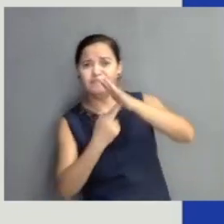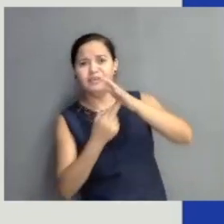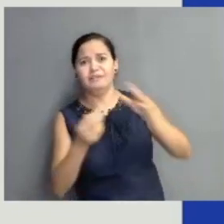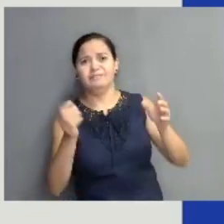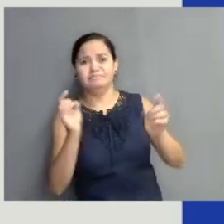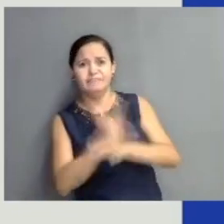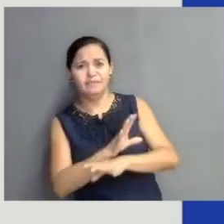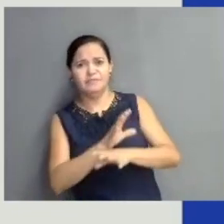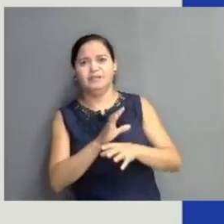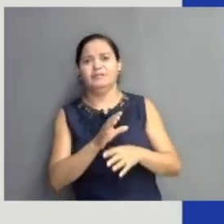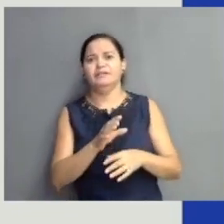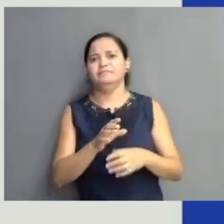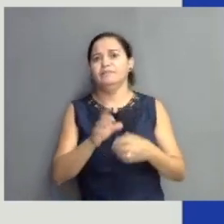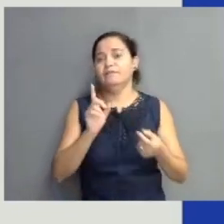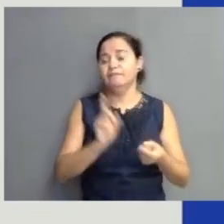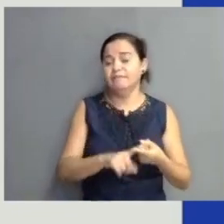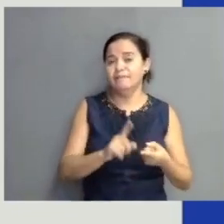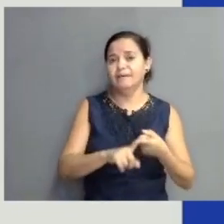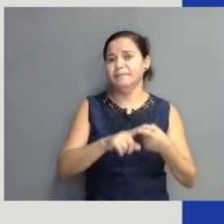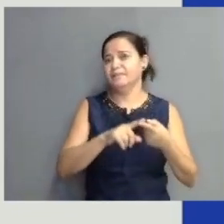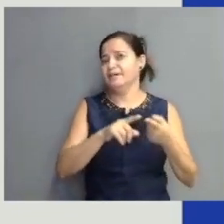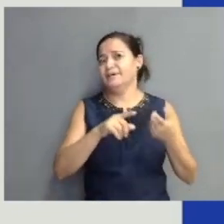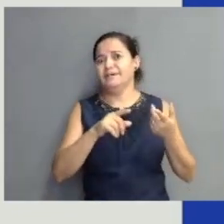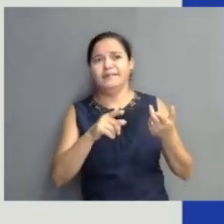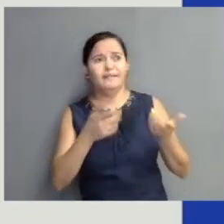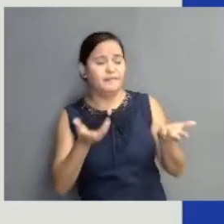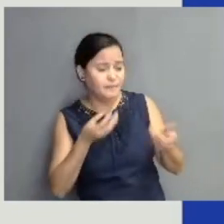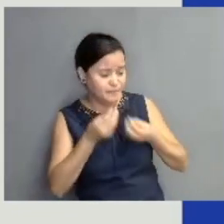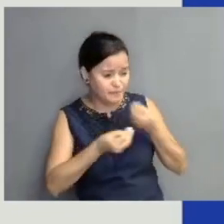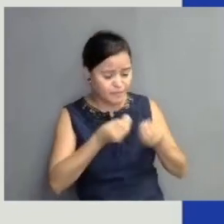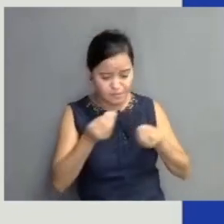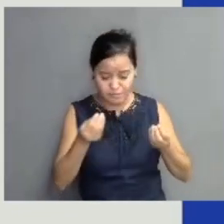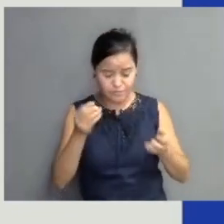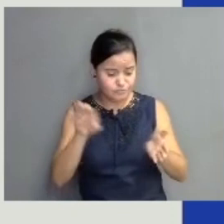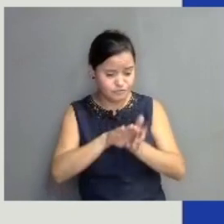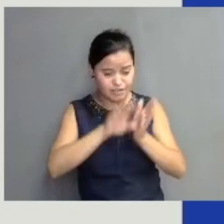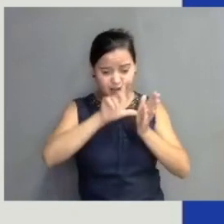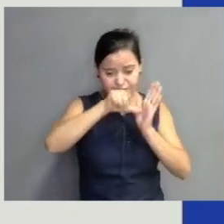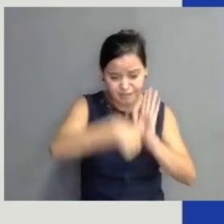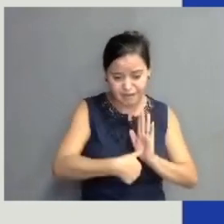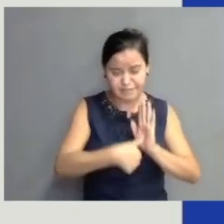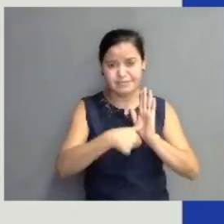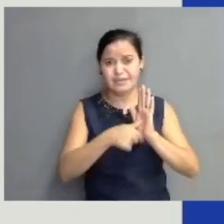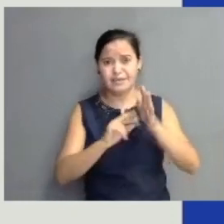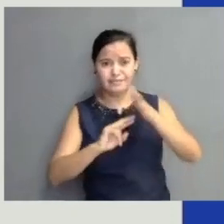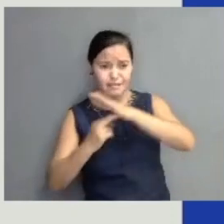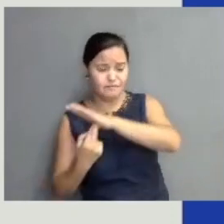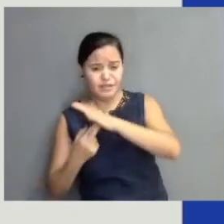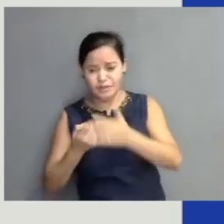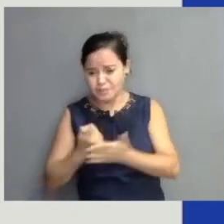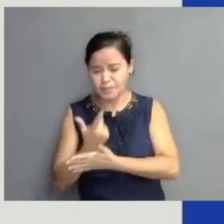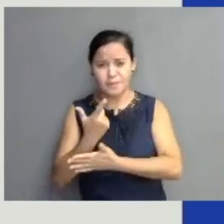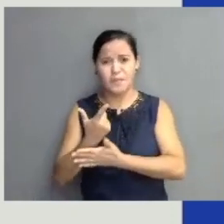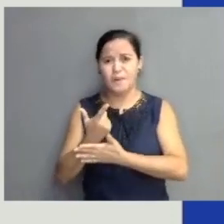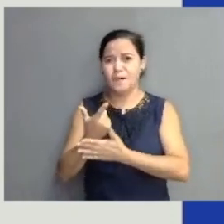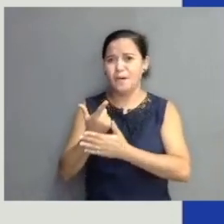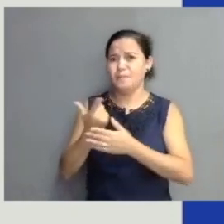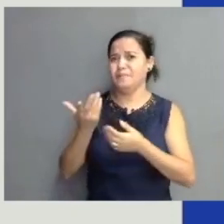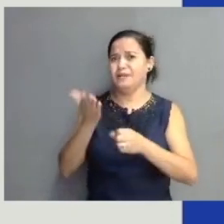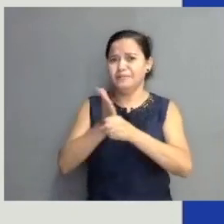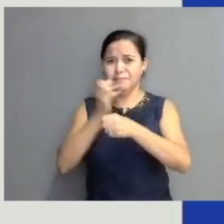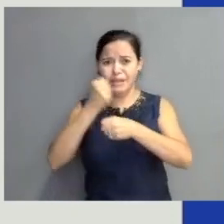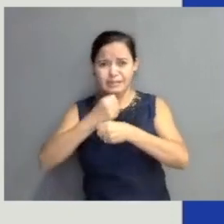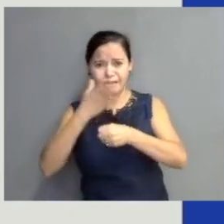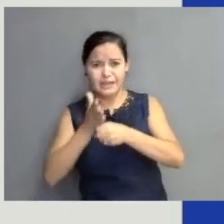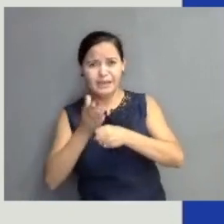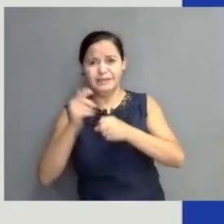engana, chega atrasado na feira, não compra mais macaxeira, nem batata, nem banana. Empurra a cara na